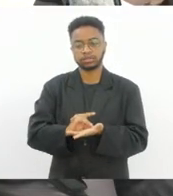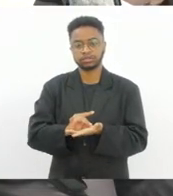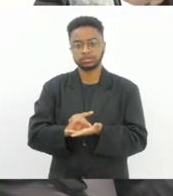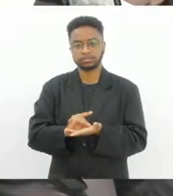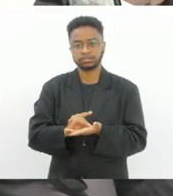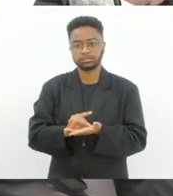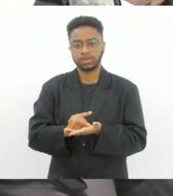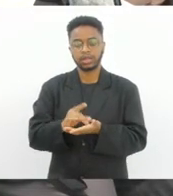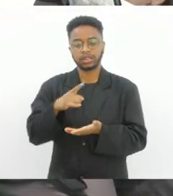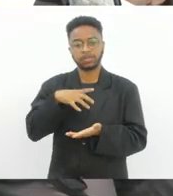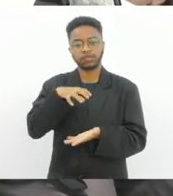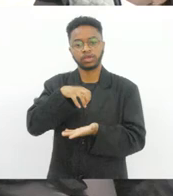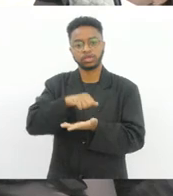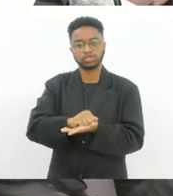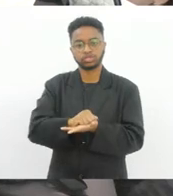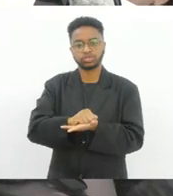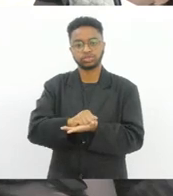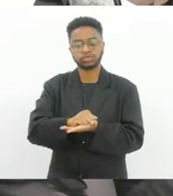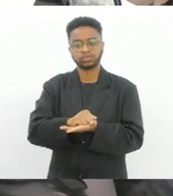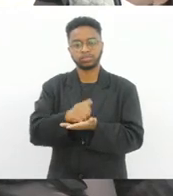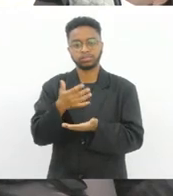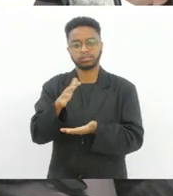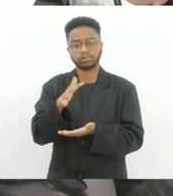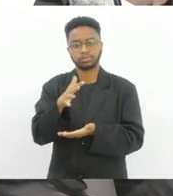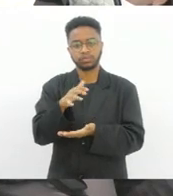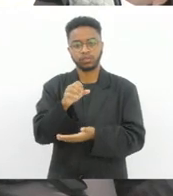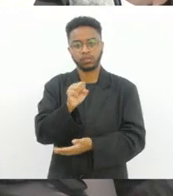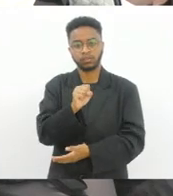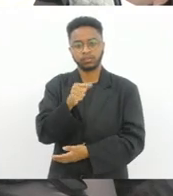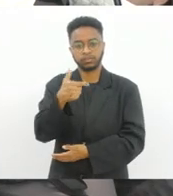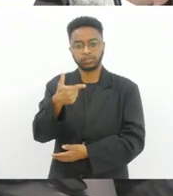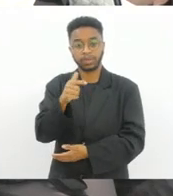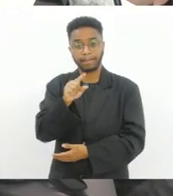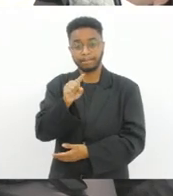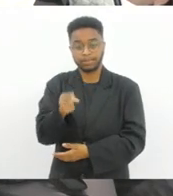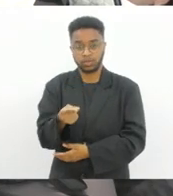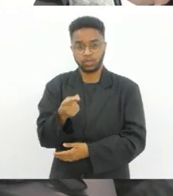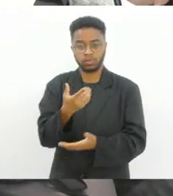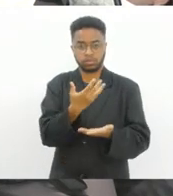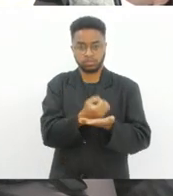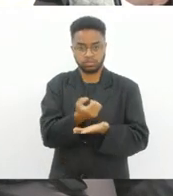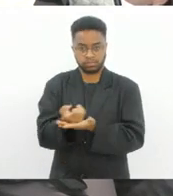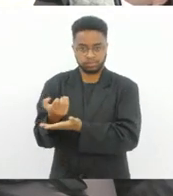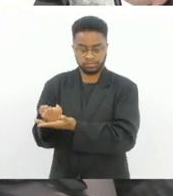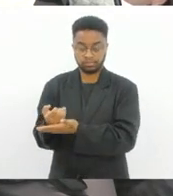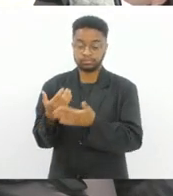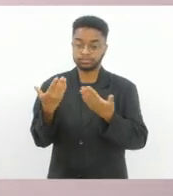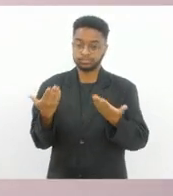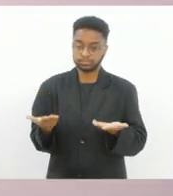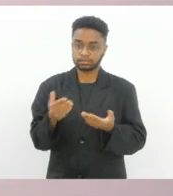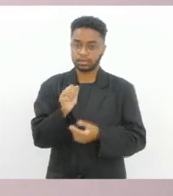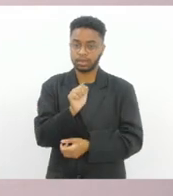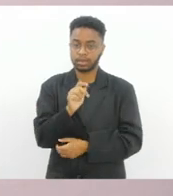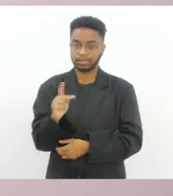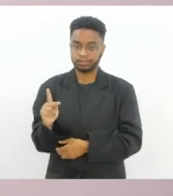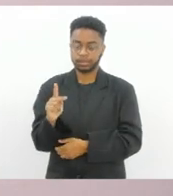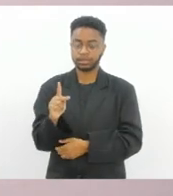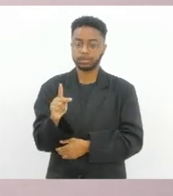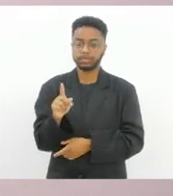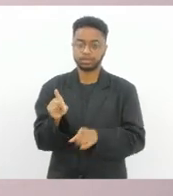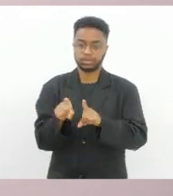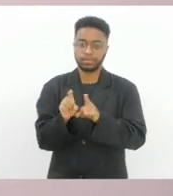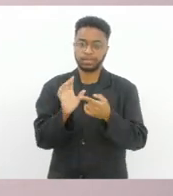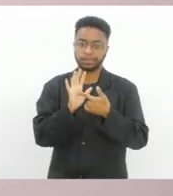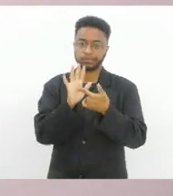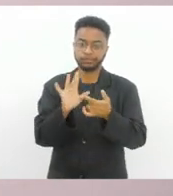nosso último registro foi de aproximadamente 82 mil downloads. Né, e esse aplicativo, essa ferramenta, tem se